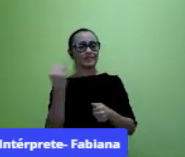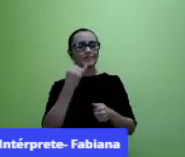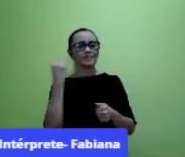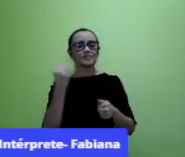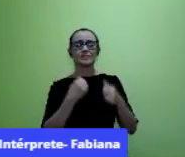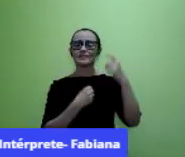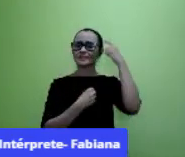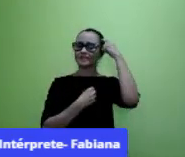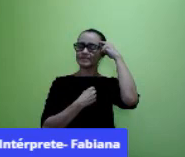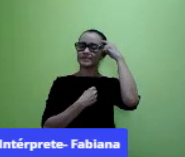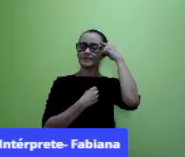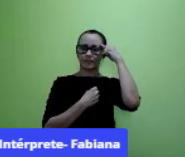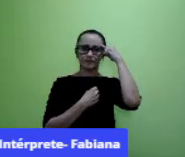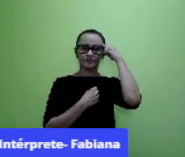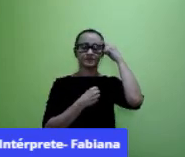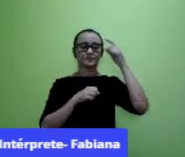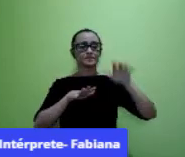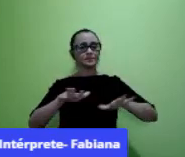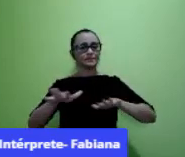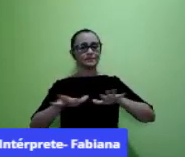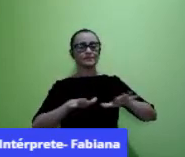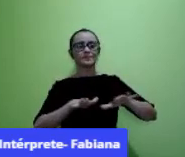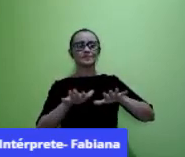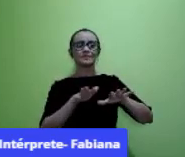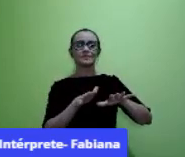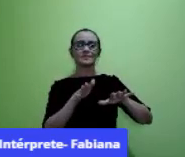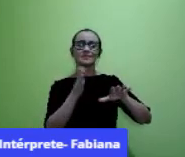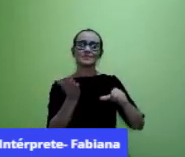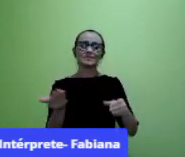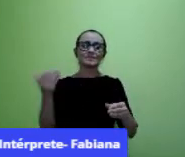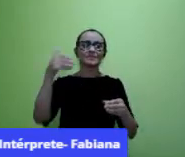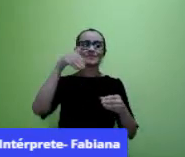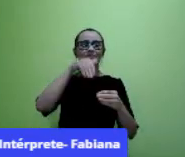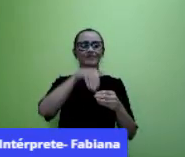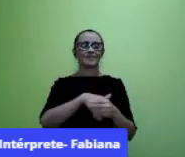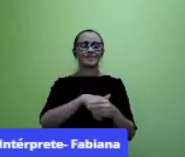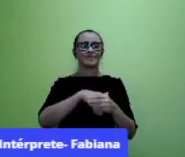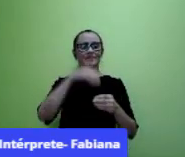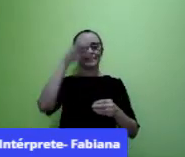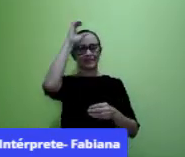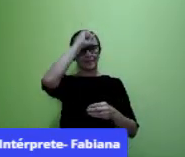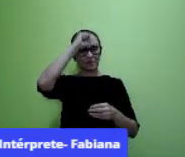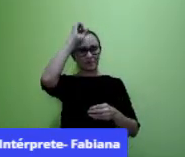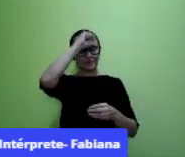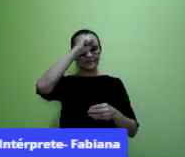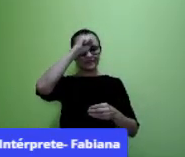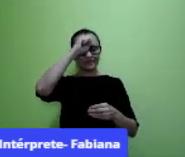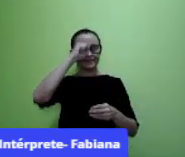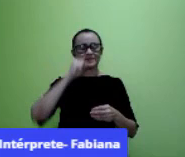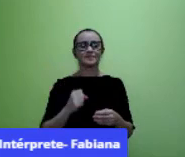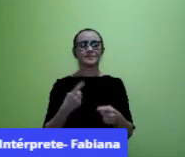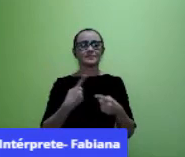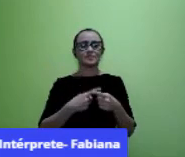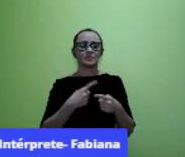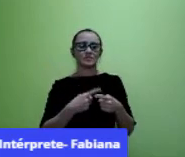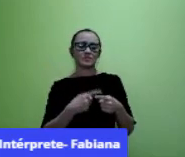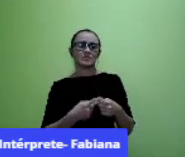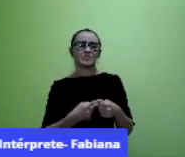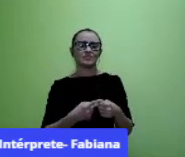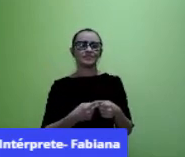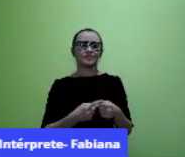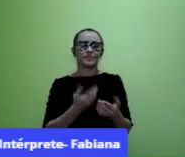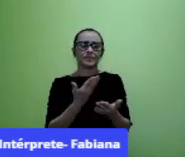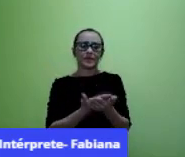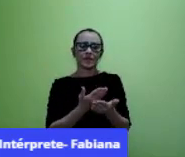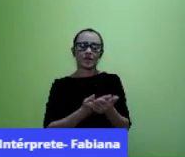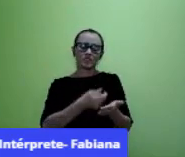que o movimento faz parte desse processo de aprendizagem. Porque aulas teóricas, aulas de escrita,